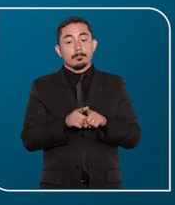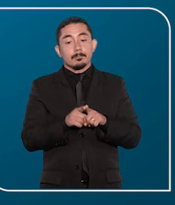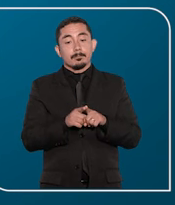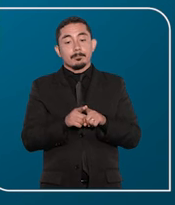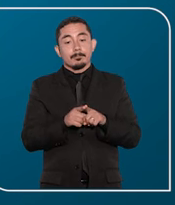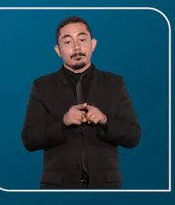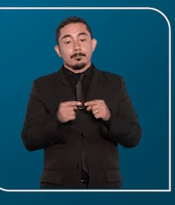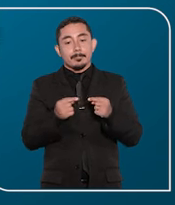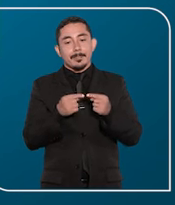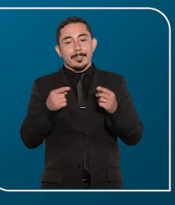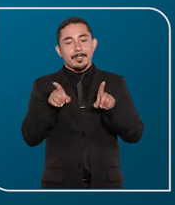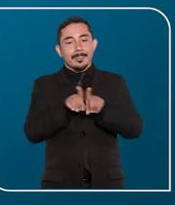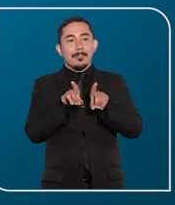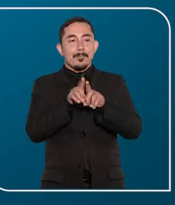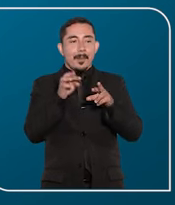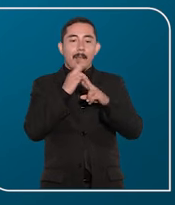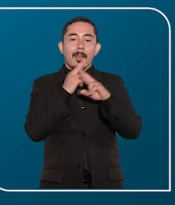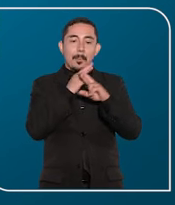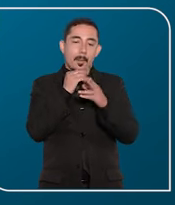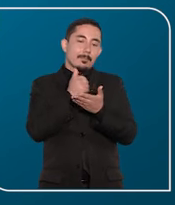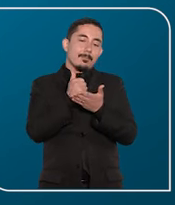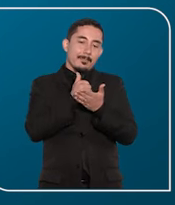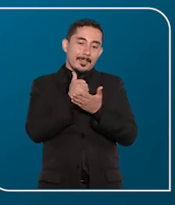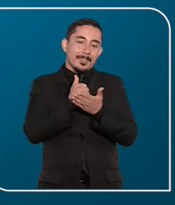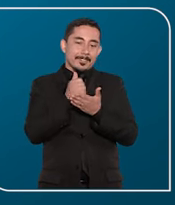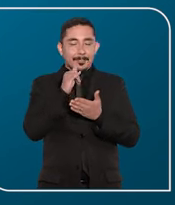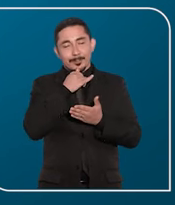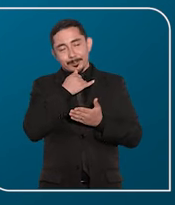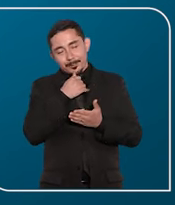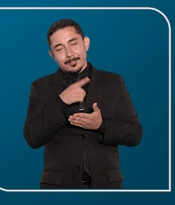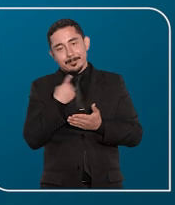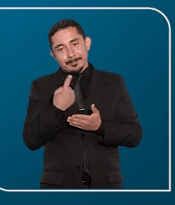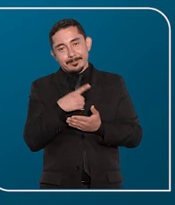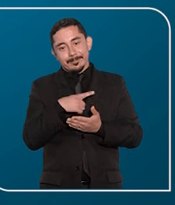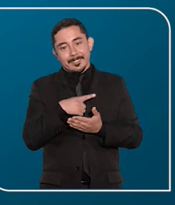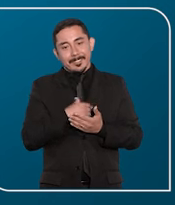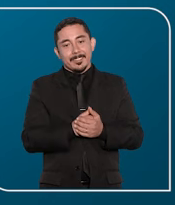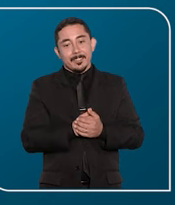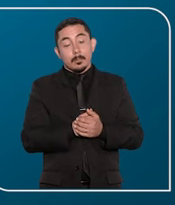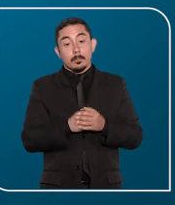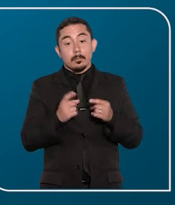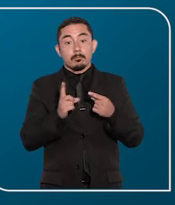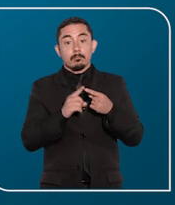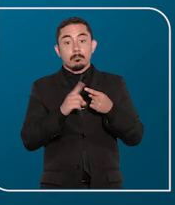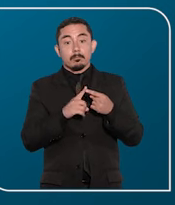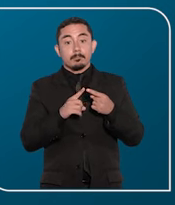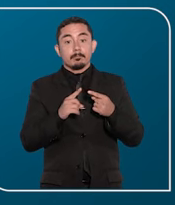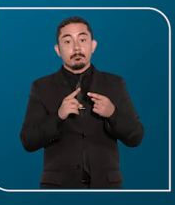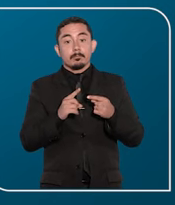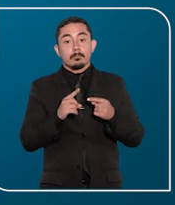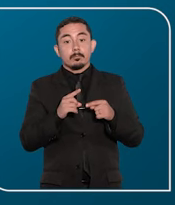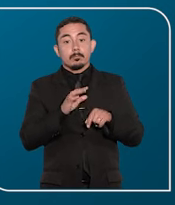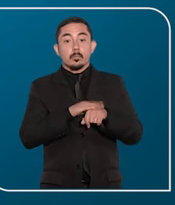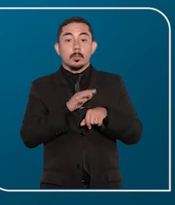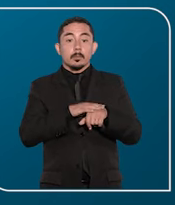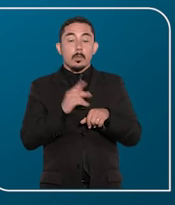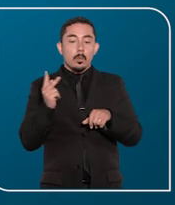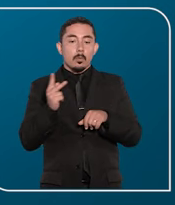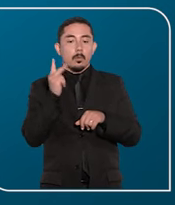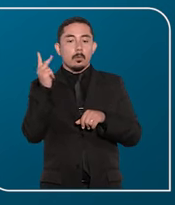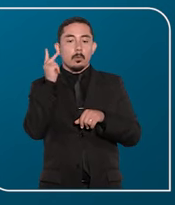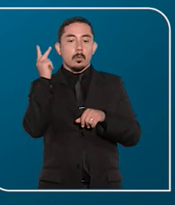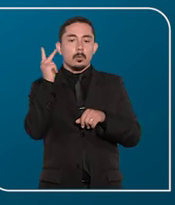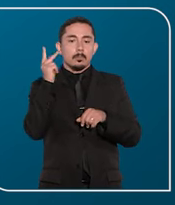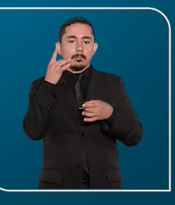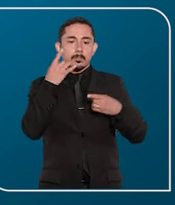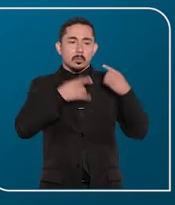uma reclamação quase aqui, uma tristeza, Fátima. Tá? O primeiro momento é quando o valor que está sendo discutido é um